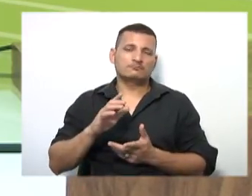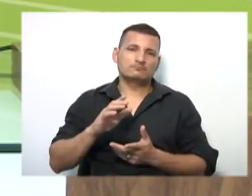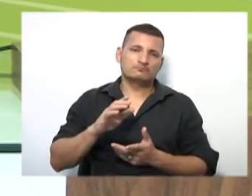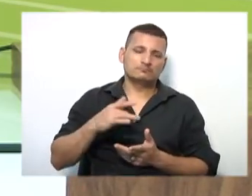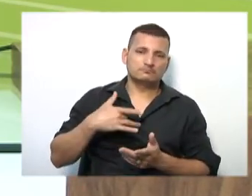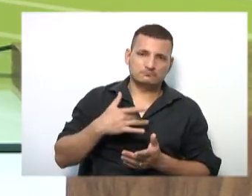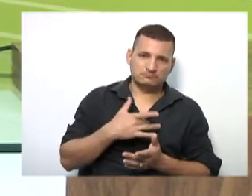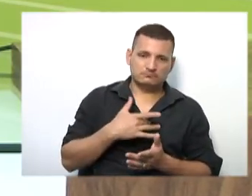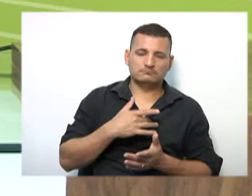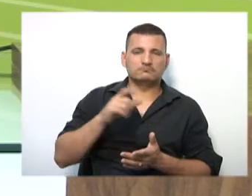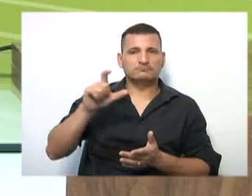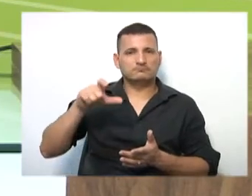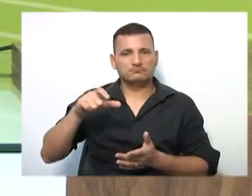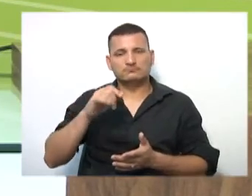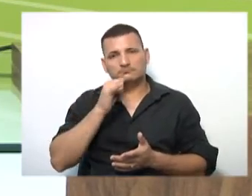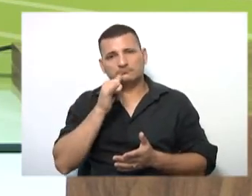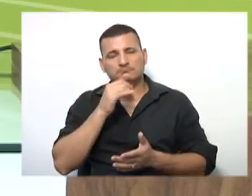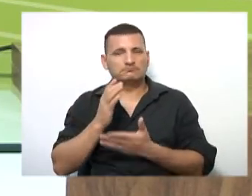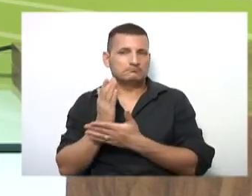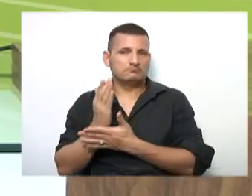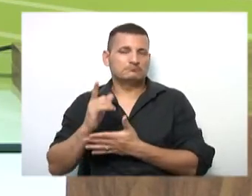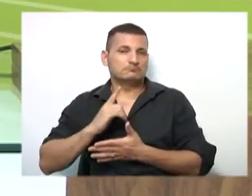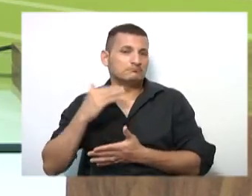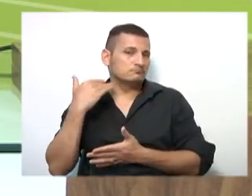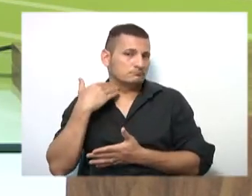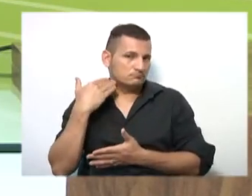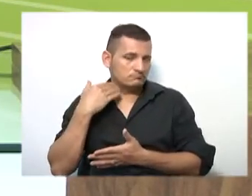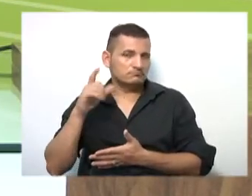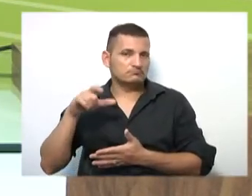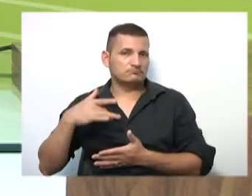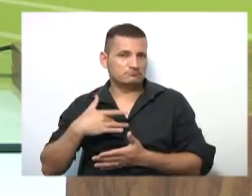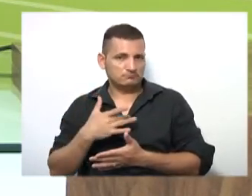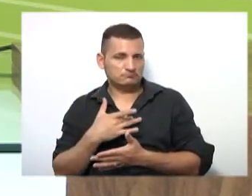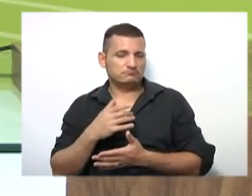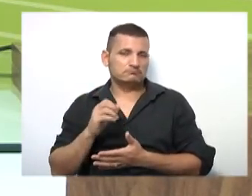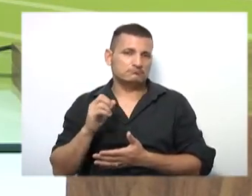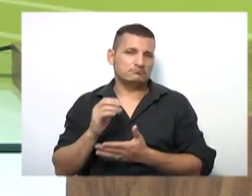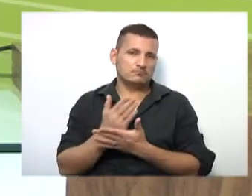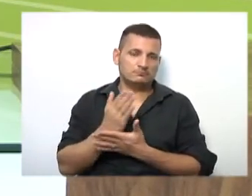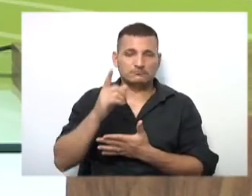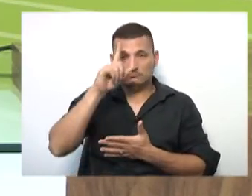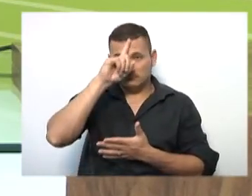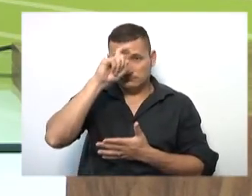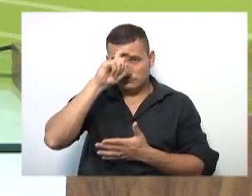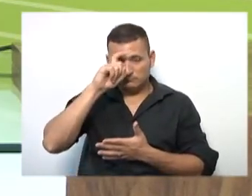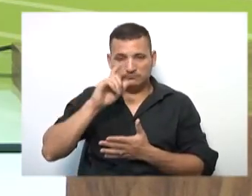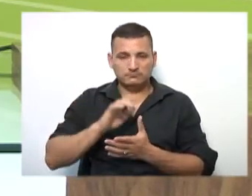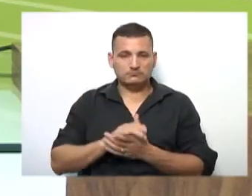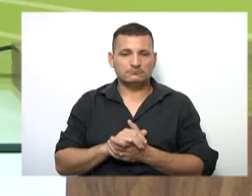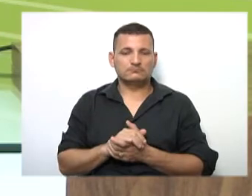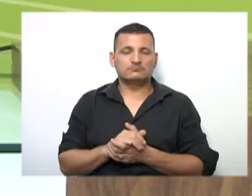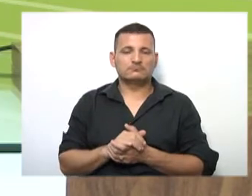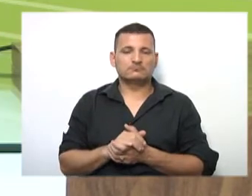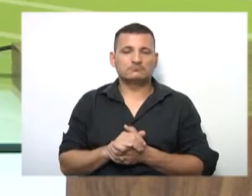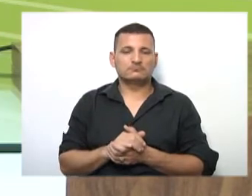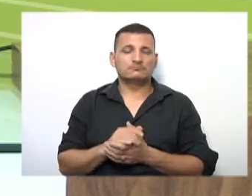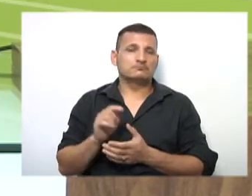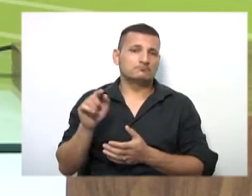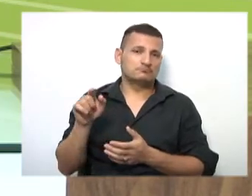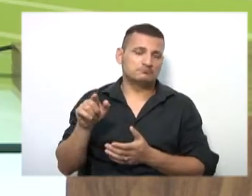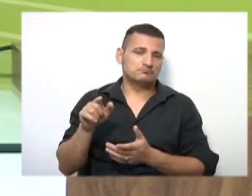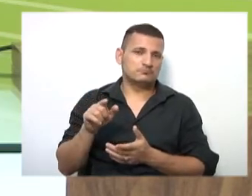exemplo, aquele oferecido por bancos, oferecido por alguns hospitais, e apesar de ainda ser uma opção